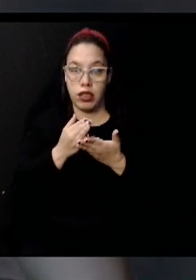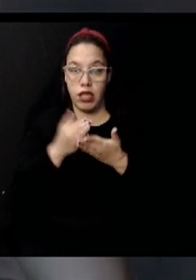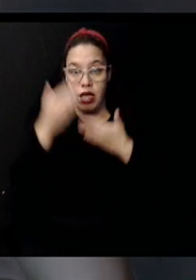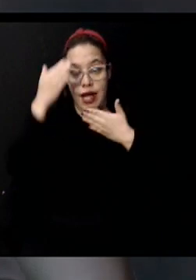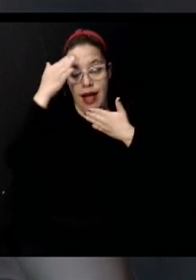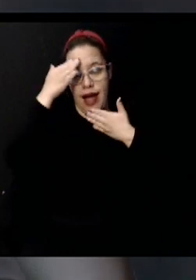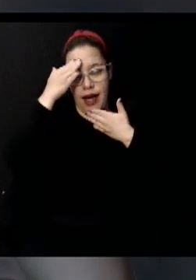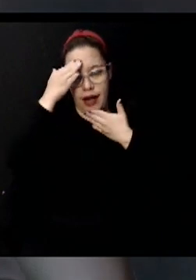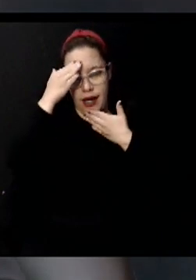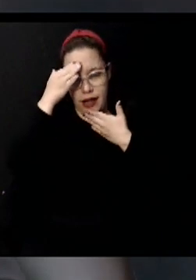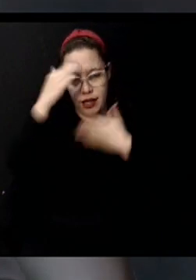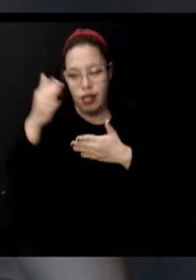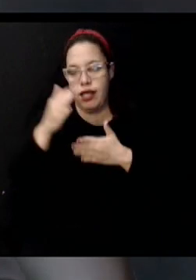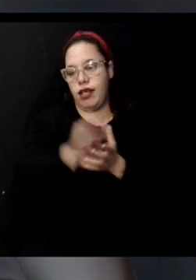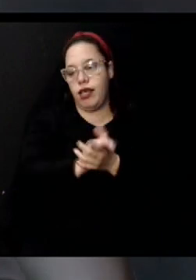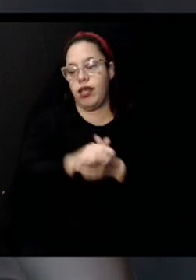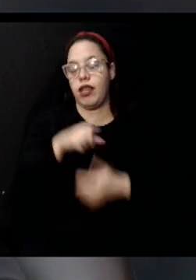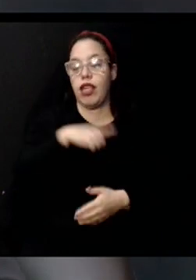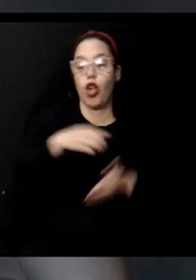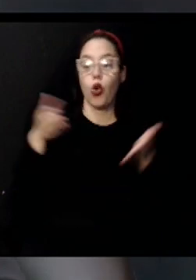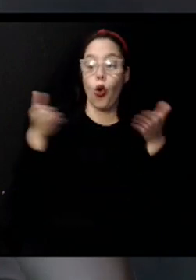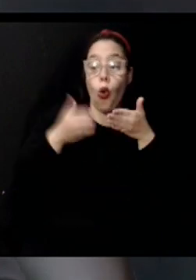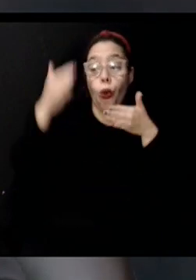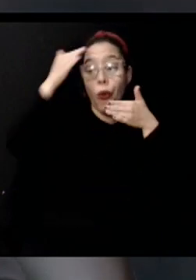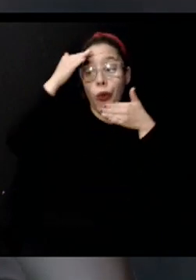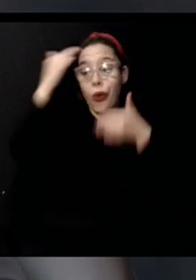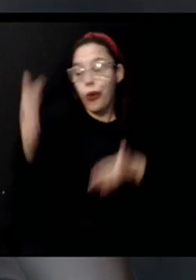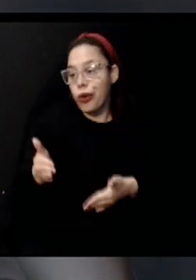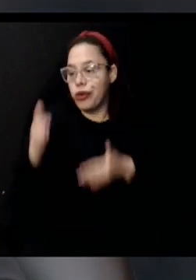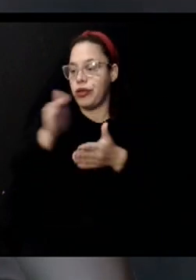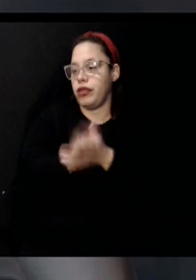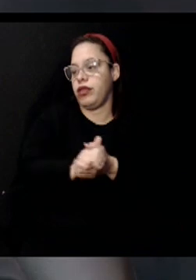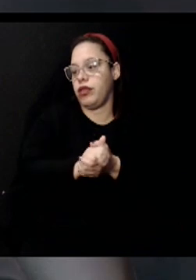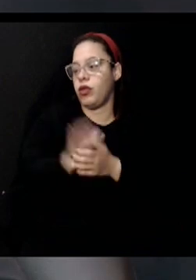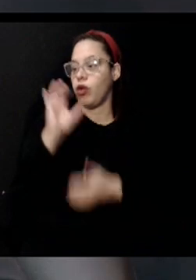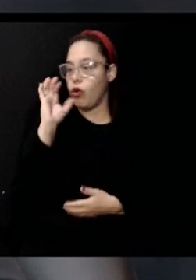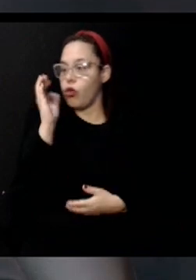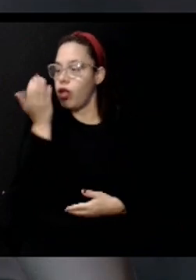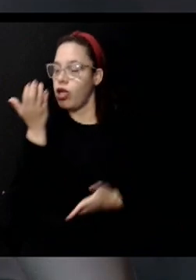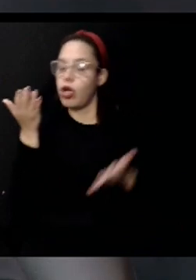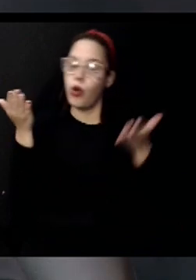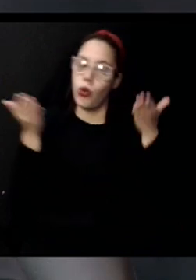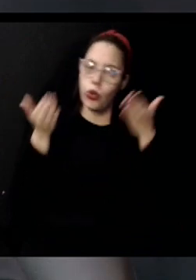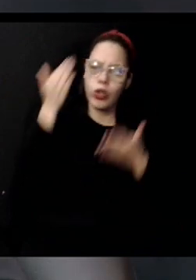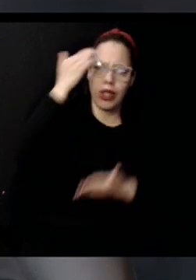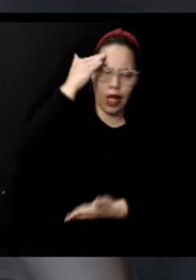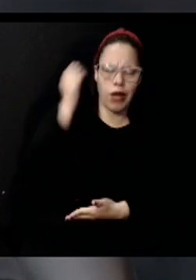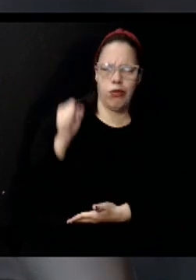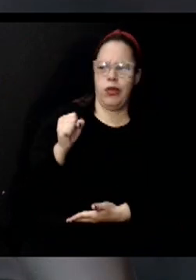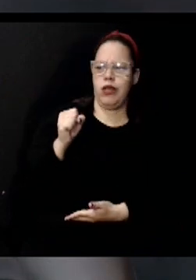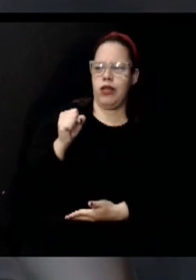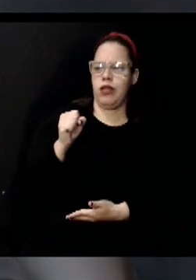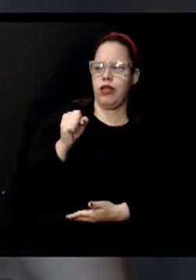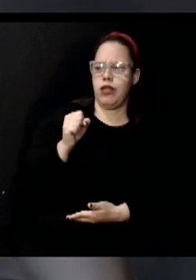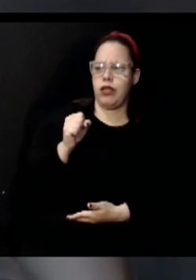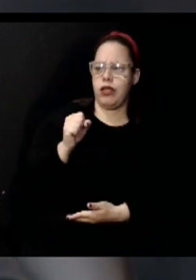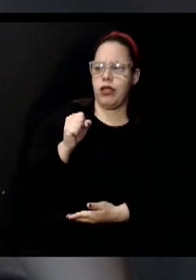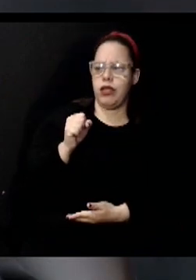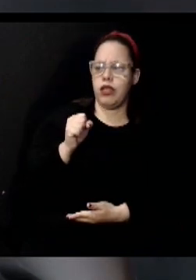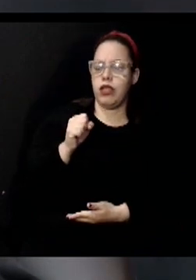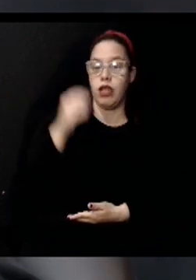o que a gente tem hoje, agradecer o que aconteceu hoje, sabe? A gente tem que começar a colocar agradecer. Por